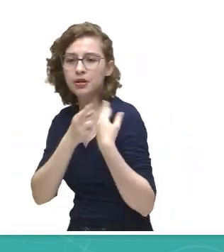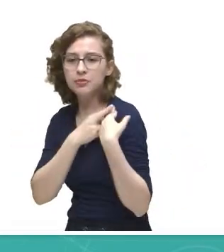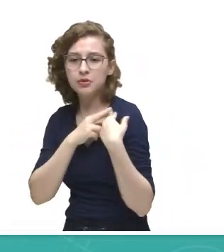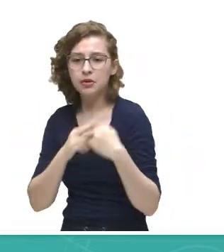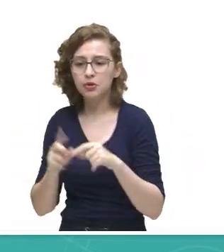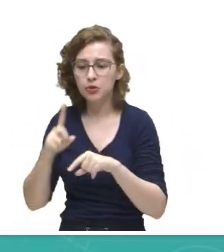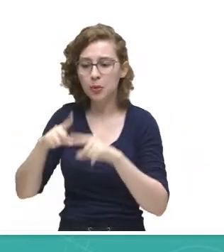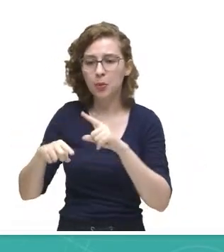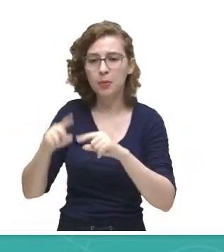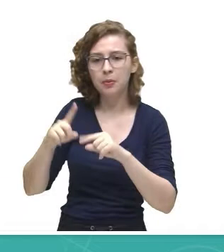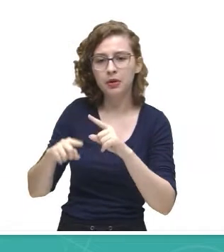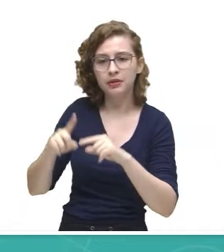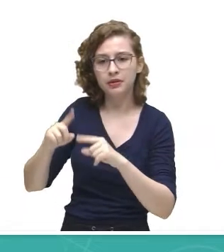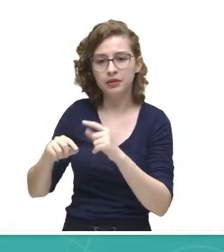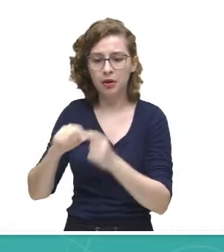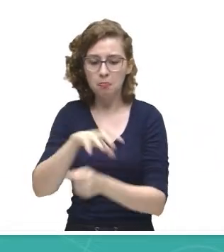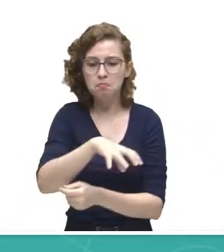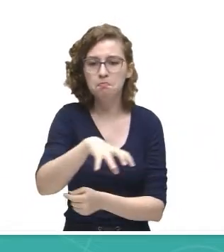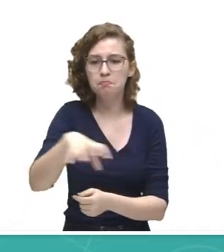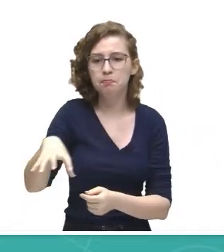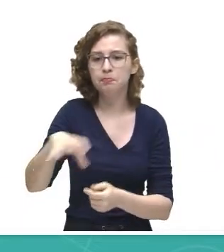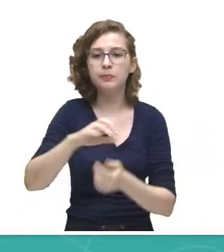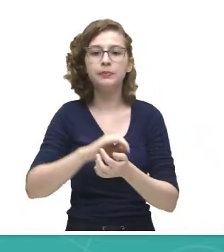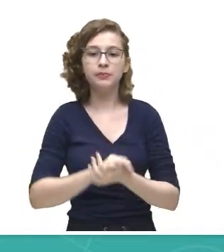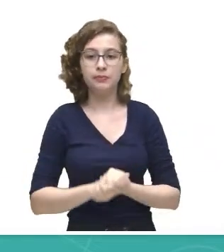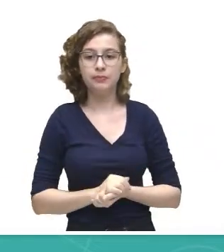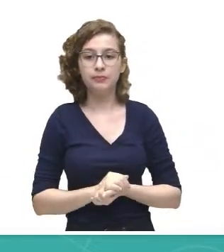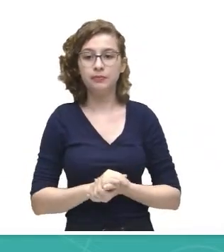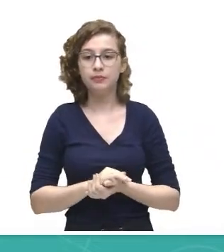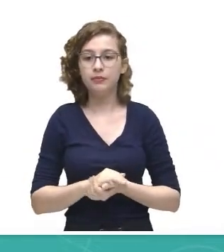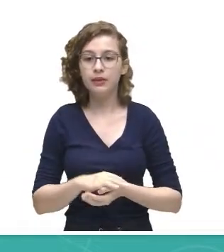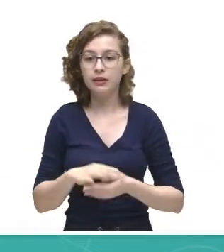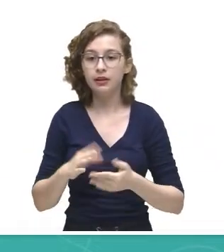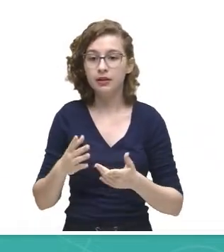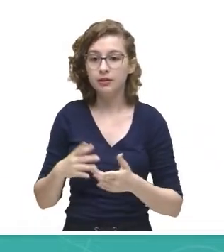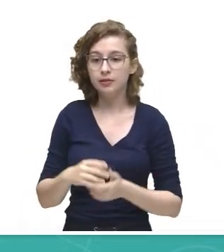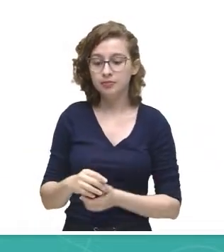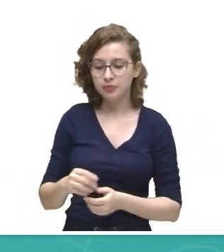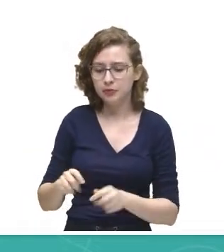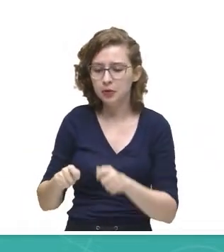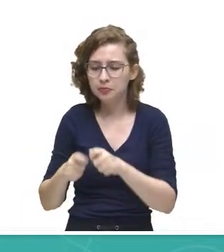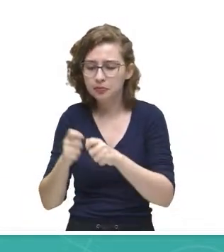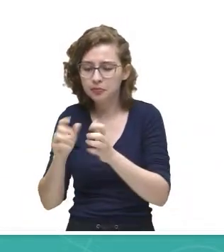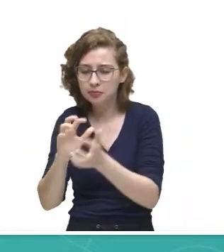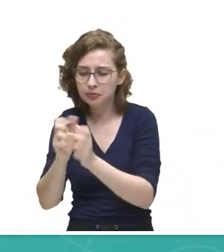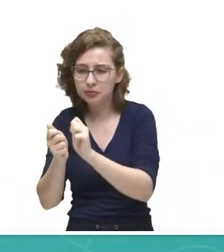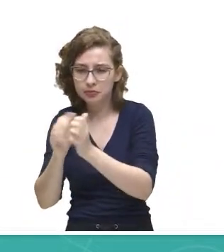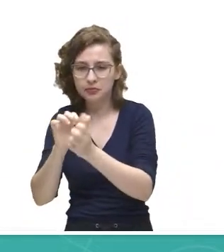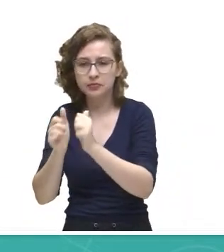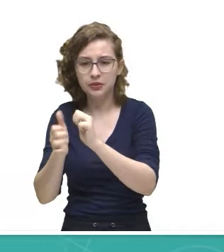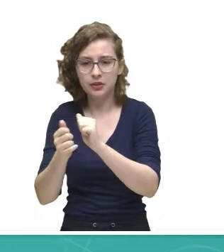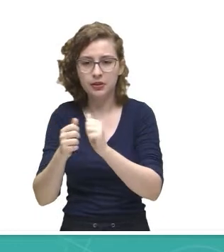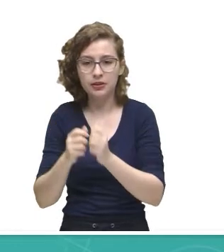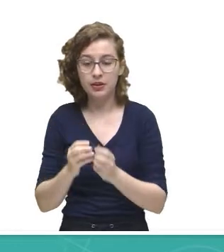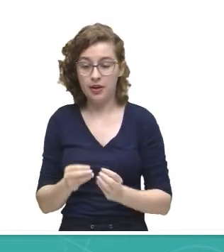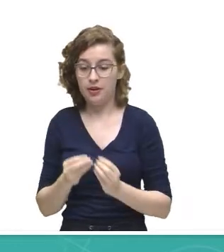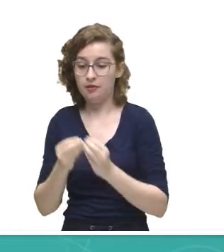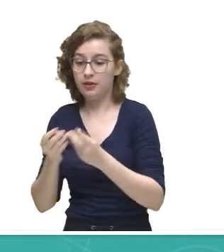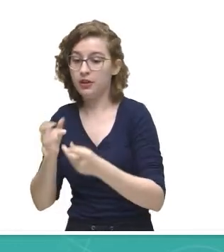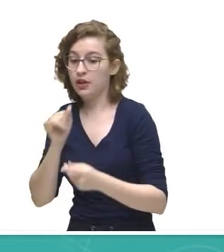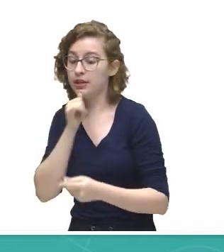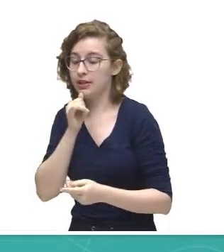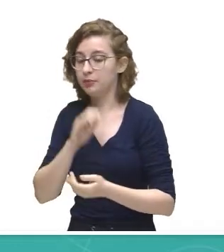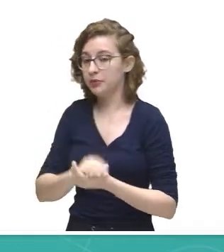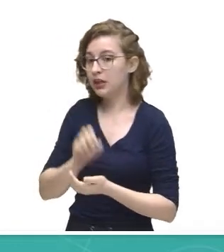material para esse feudo. Então, o artesão se fixava em um feudo e oferecia os seus serviços em troca de